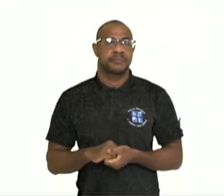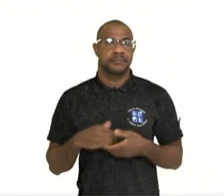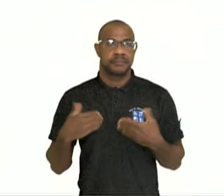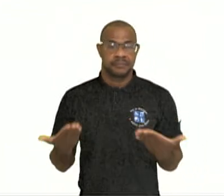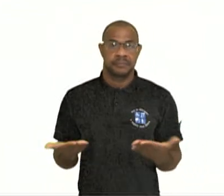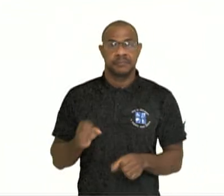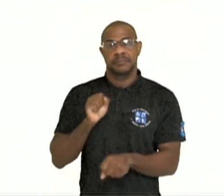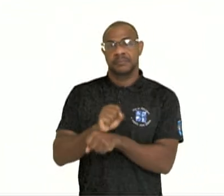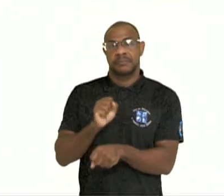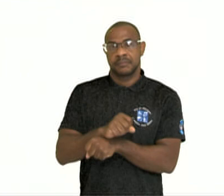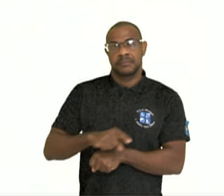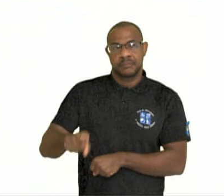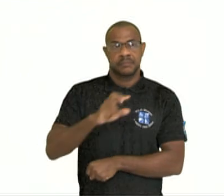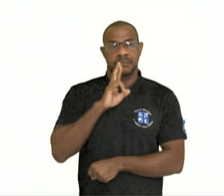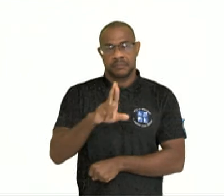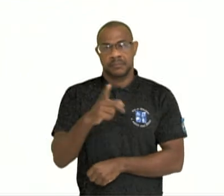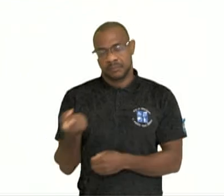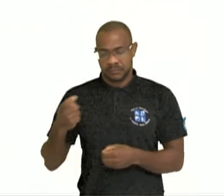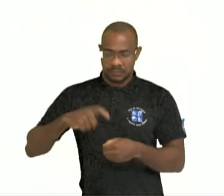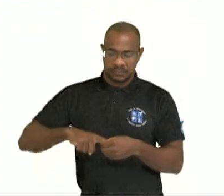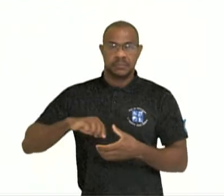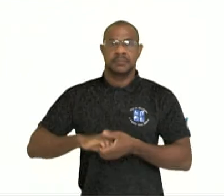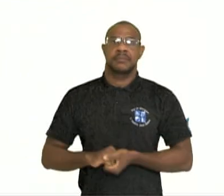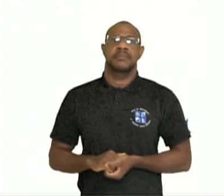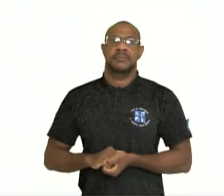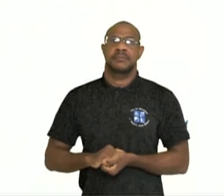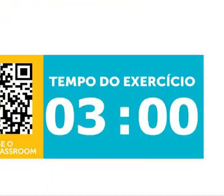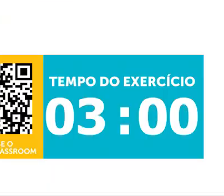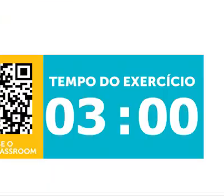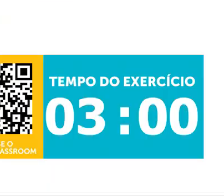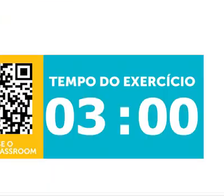Eu aguardo vocês com a resposta, já voltamos.